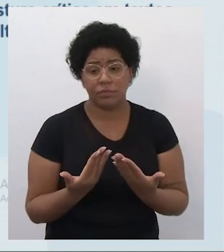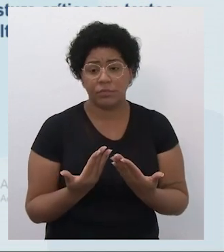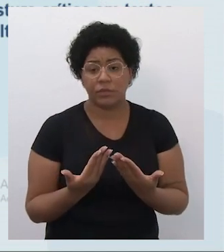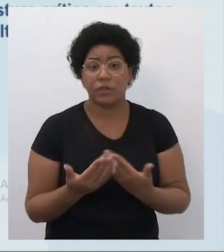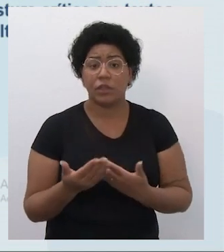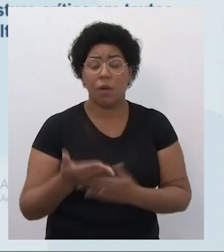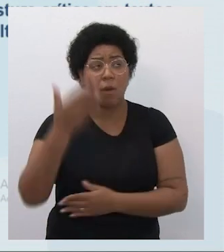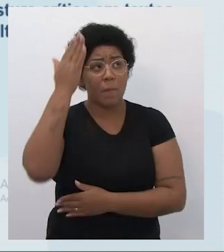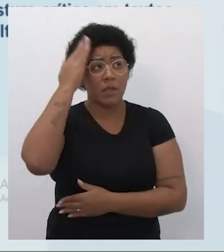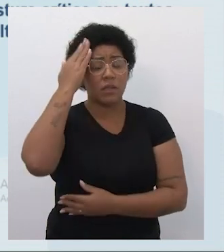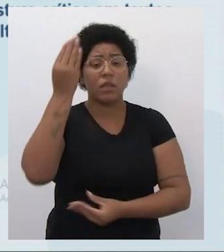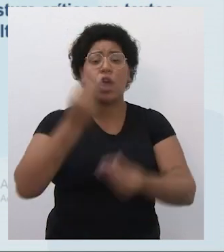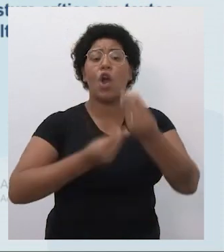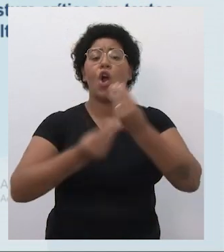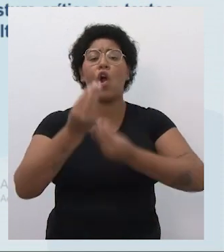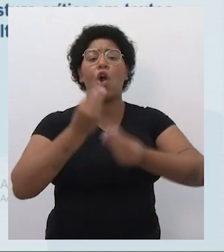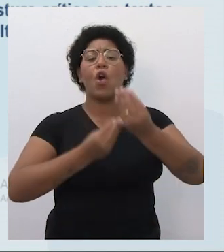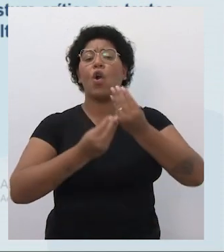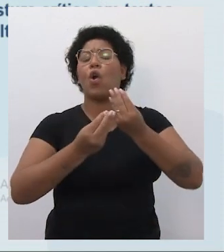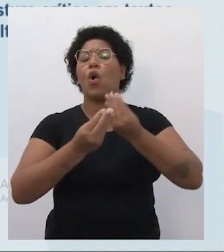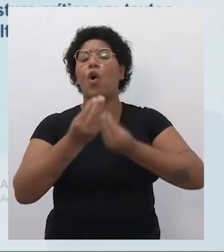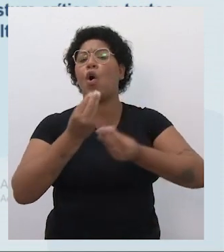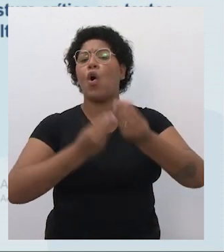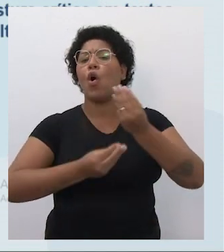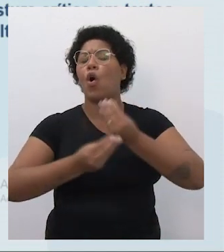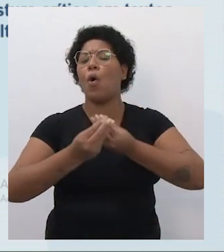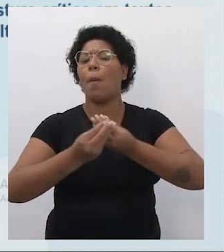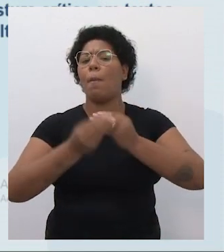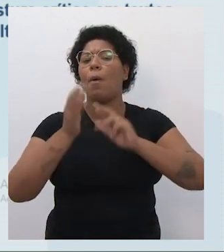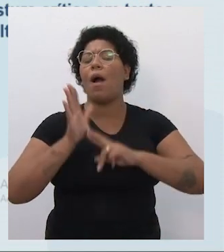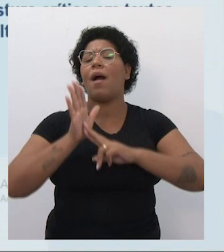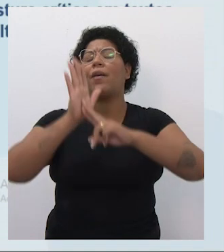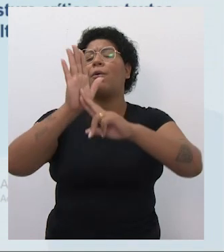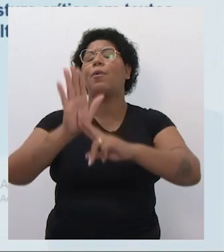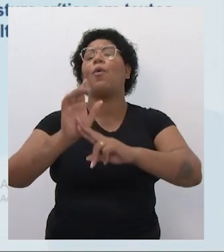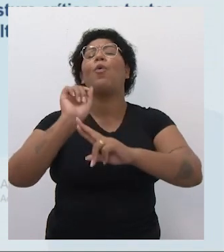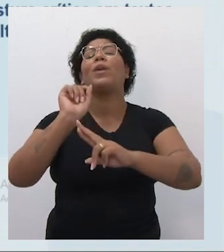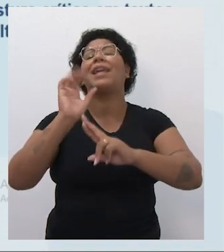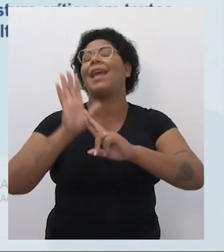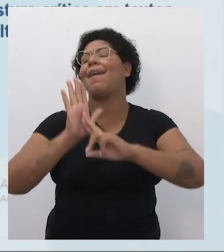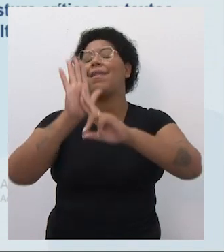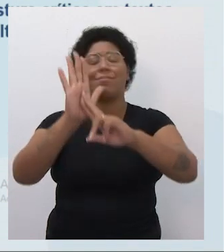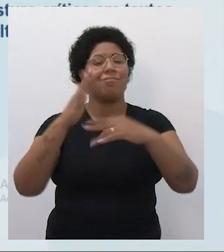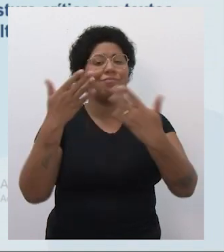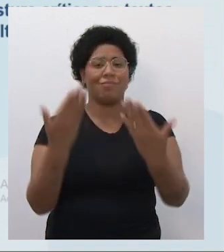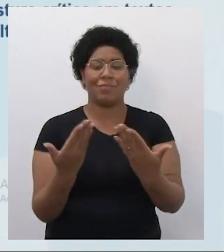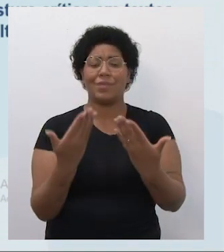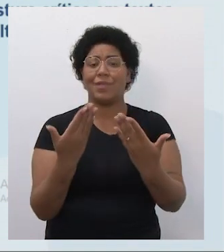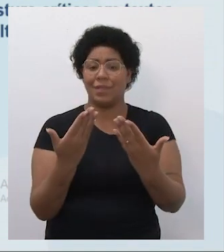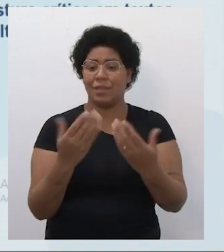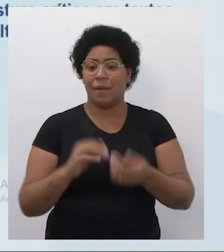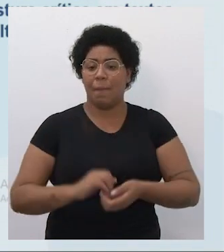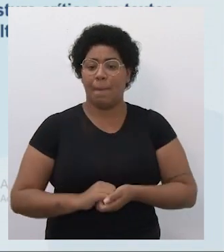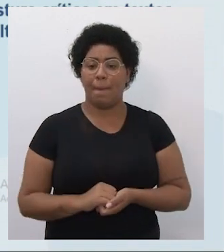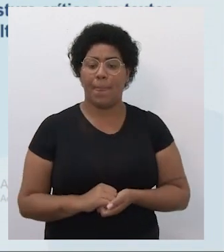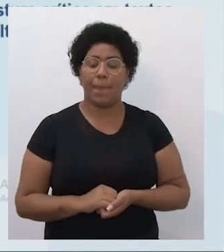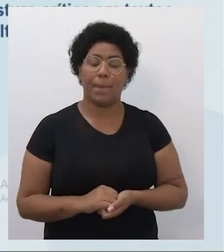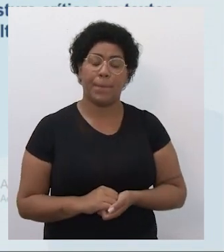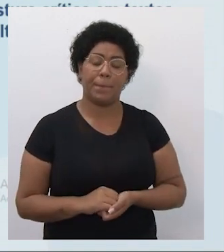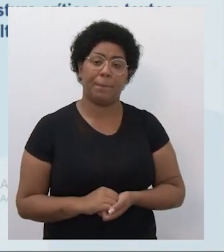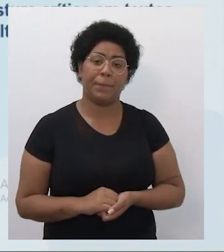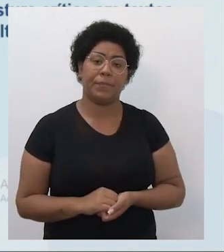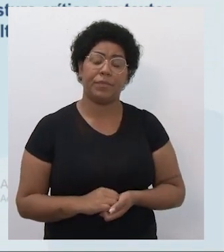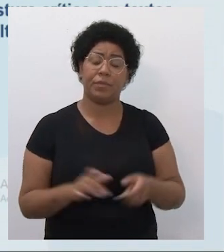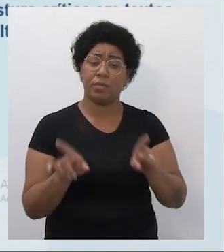entender o efeito de humor ou a ironia presente naquela charge, conhecimentos de diferentes áreas do conhecimento.